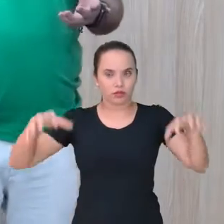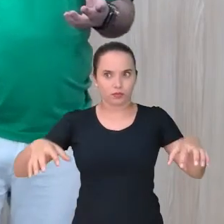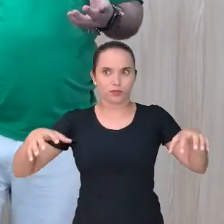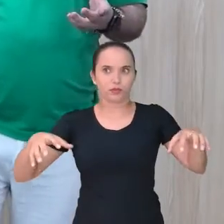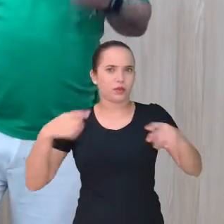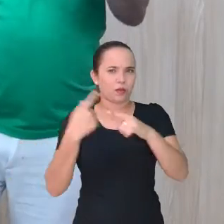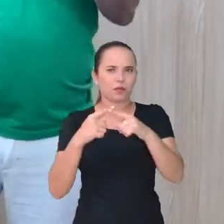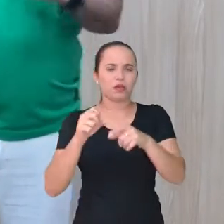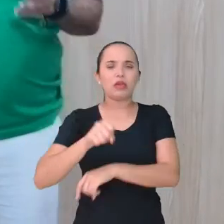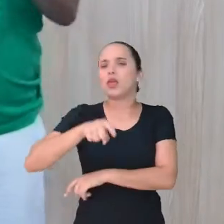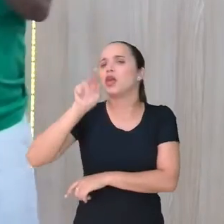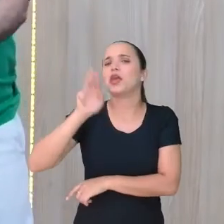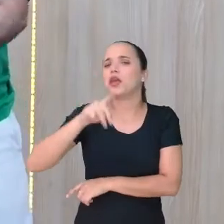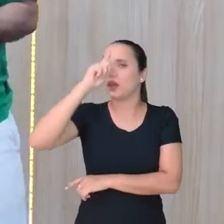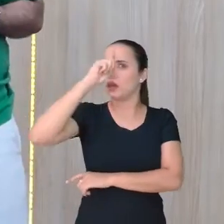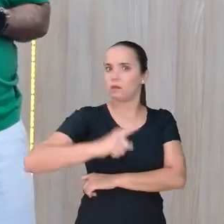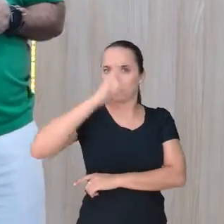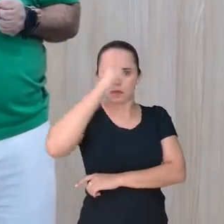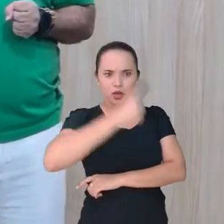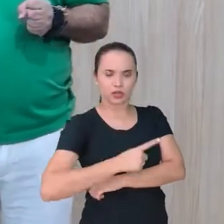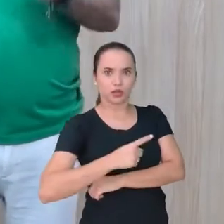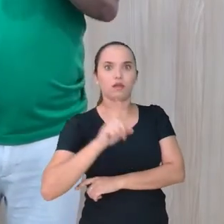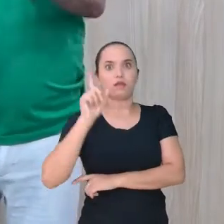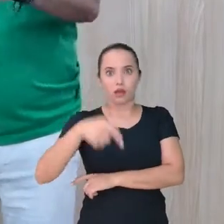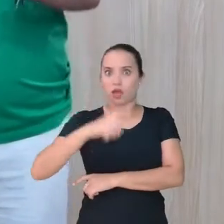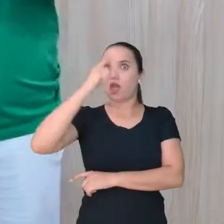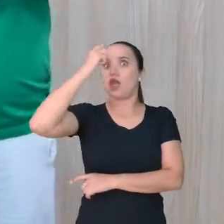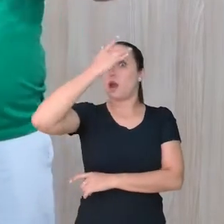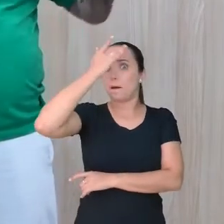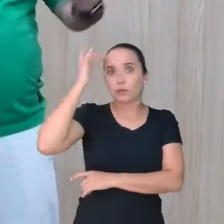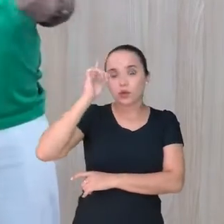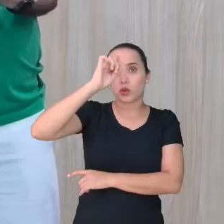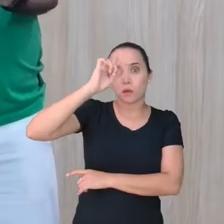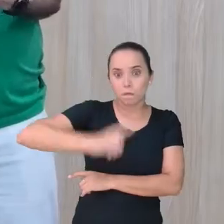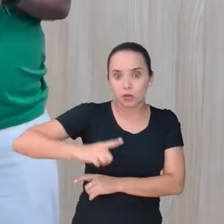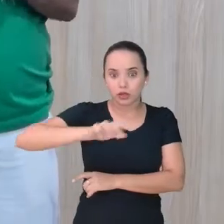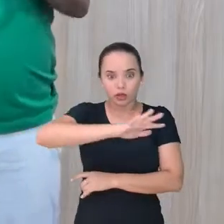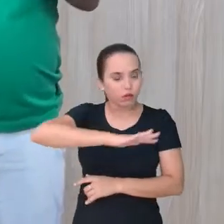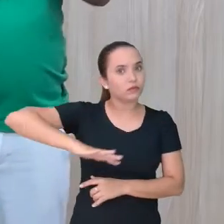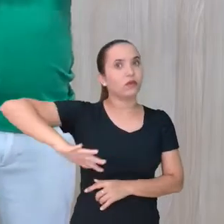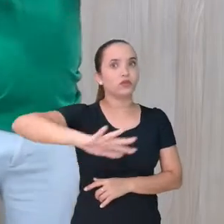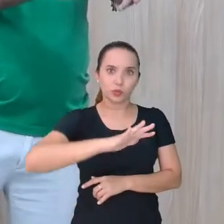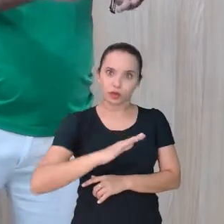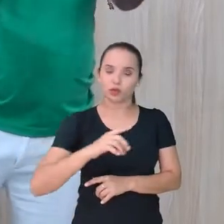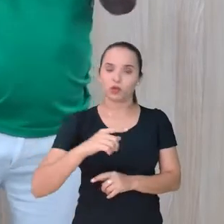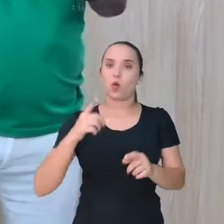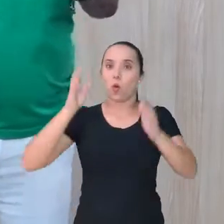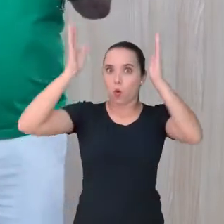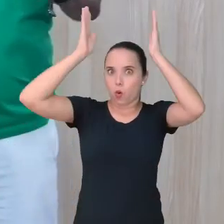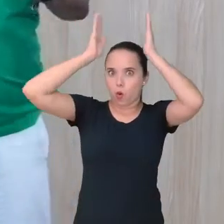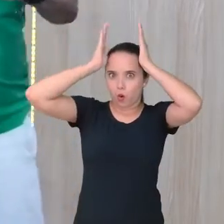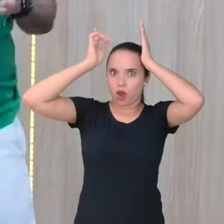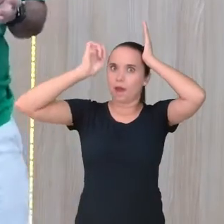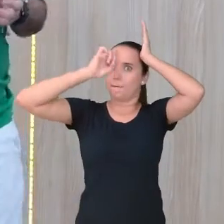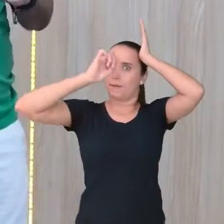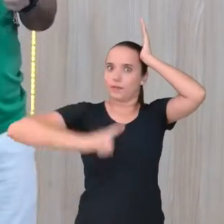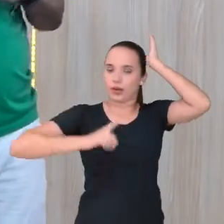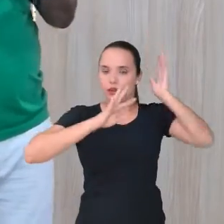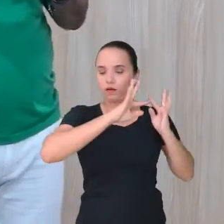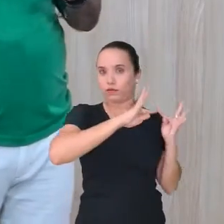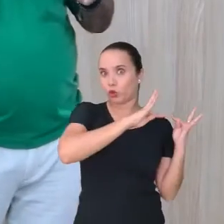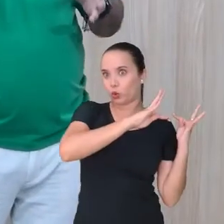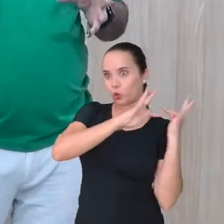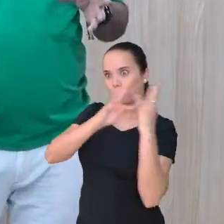nesse processo? Era quem administrava a terra. O rei era dono de tudo, mas na medida que ele dividia a terra, né,